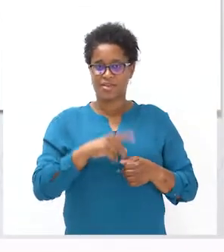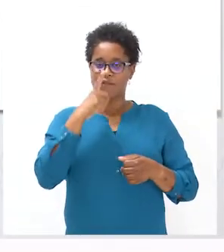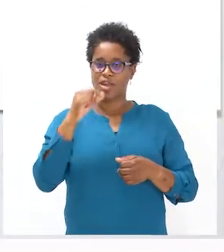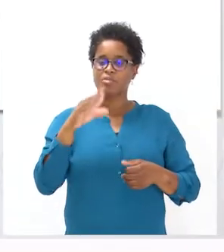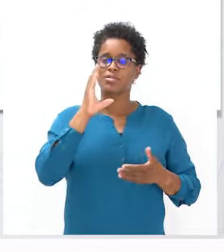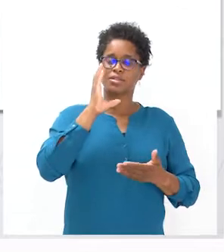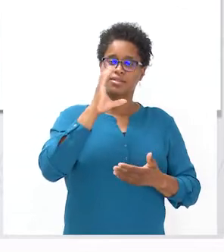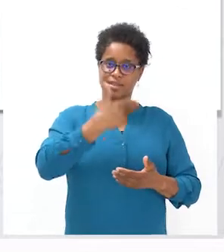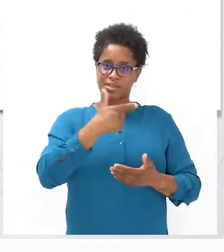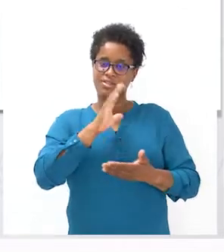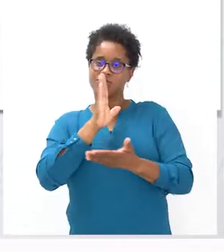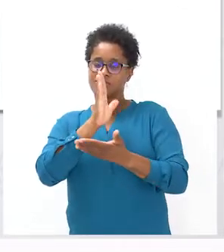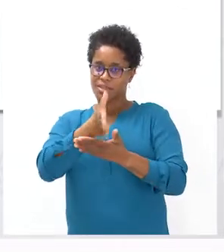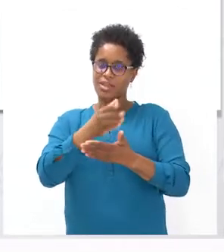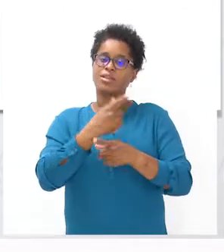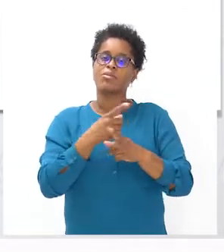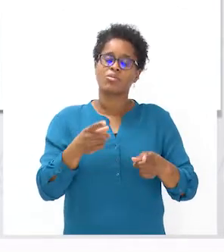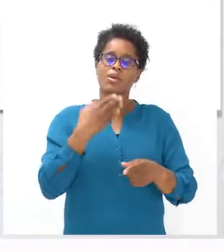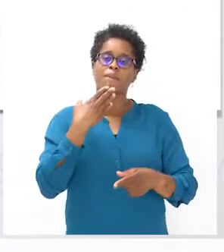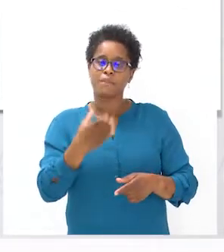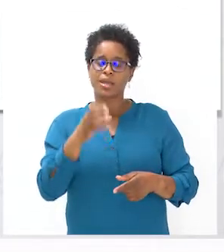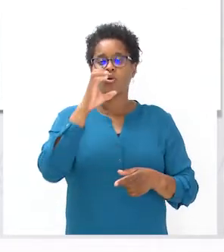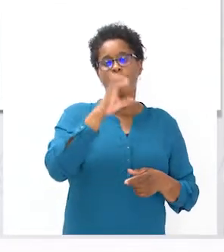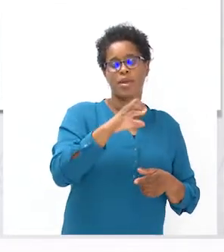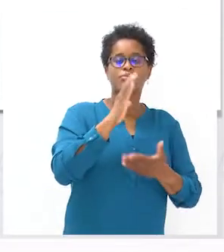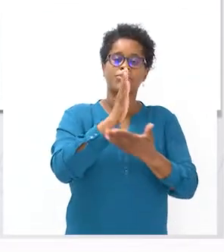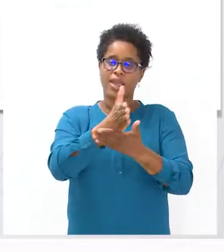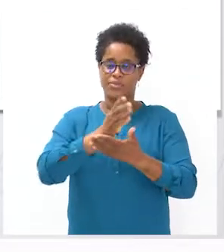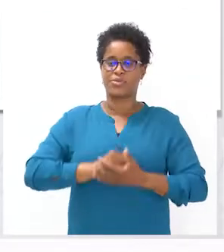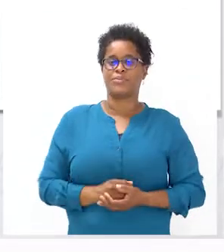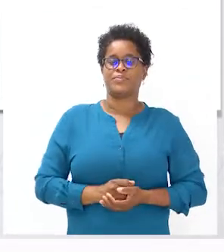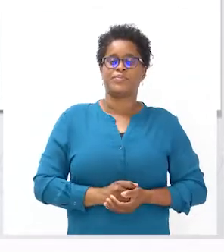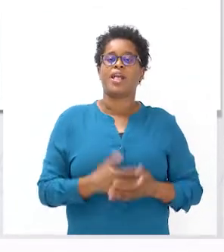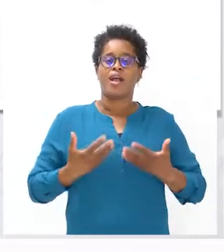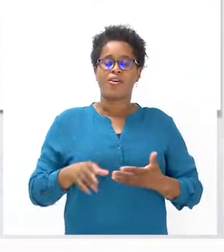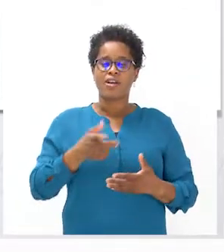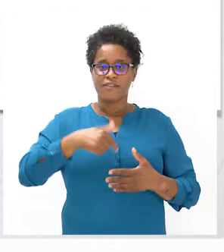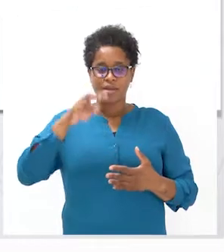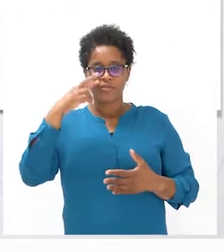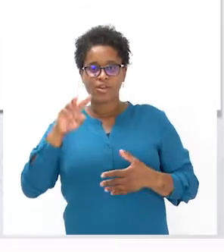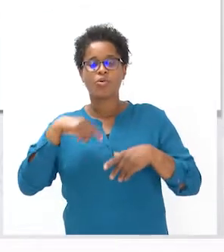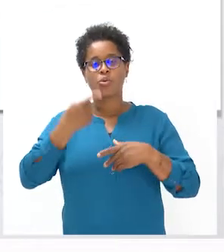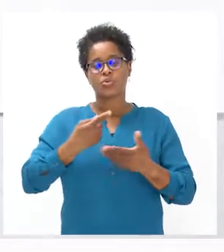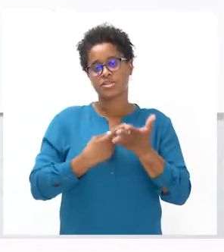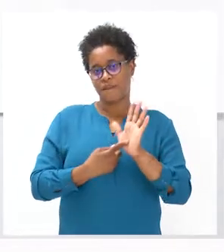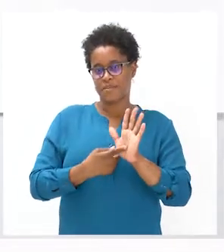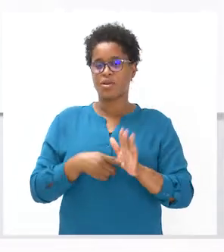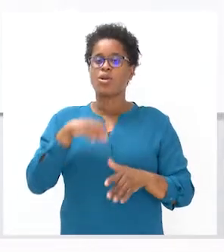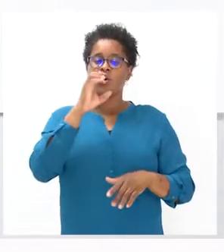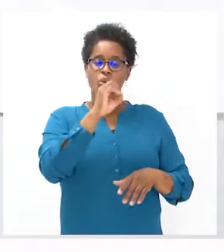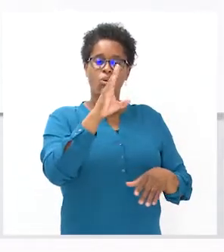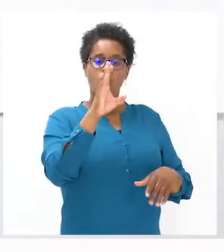transitivo direto. Por quê? Porque pede complemento direto. Vejamos um outro exemplo. O